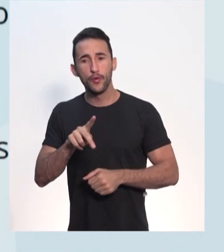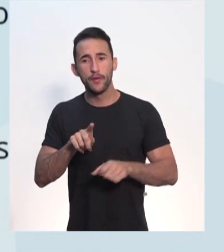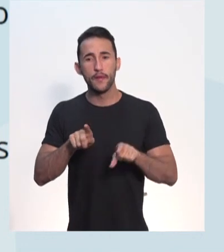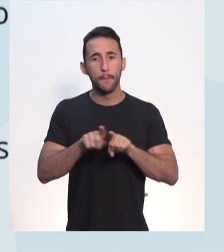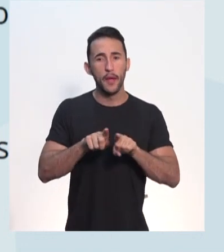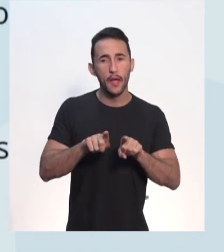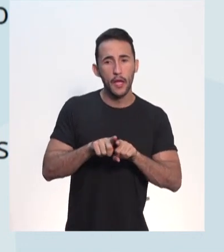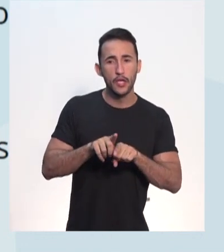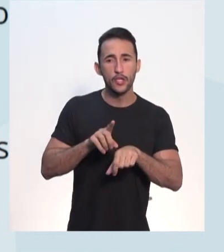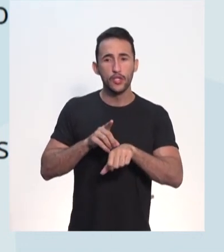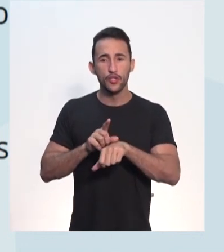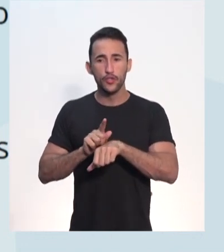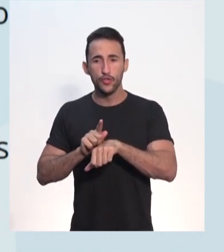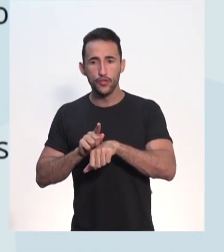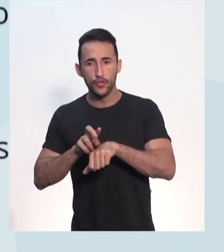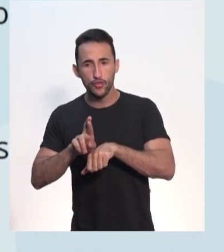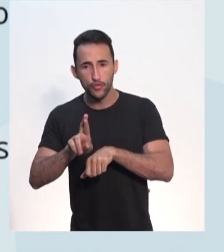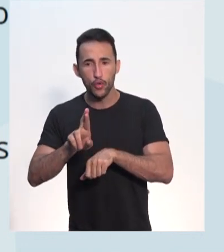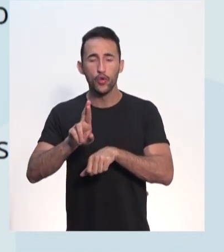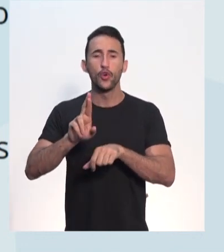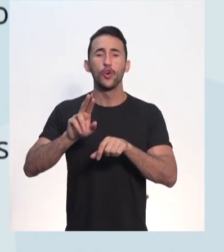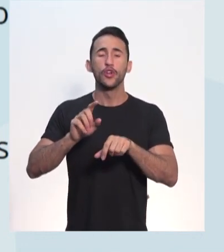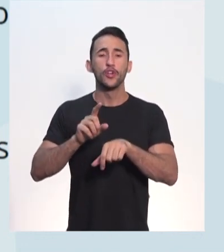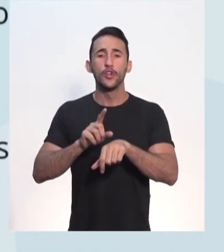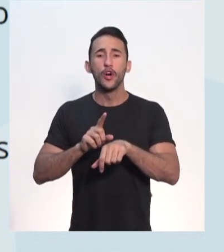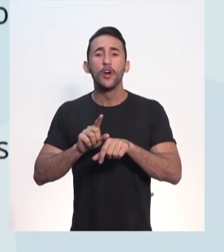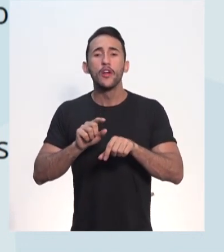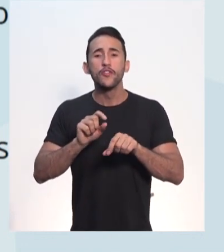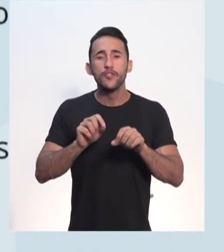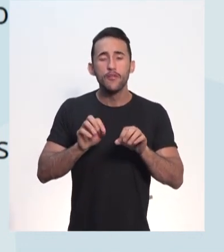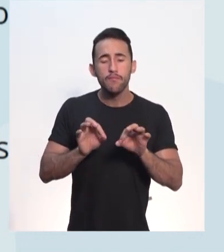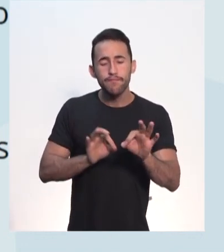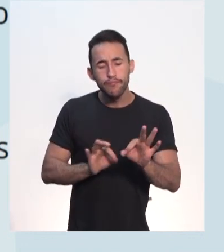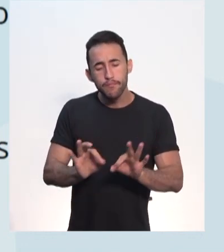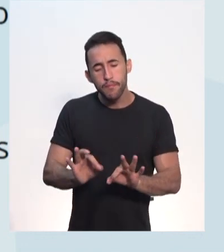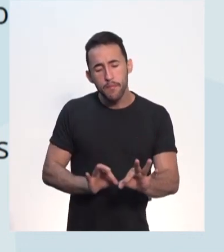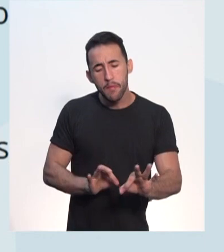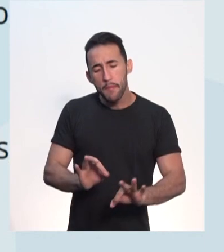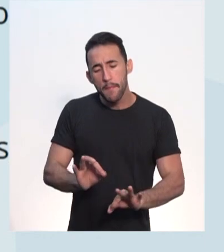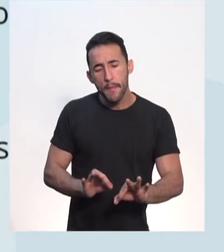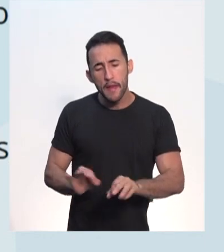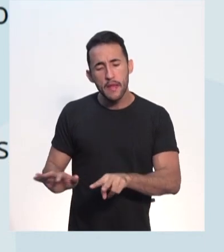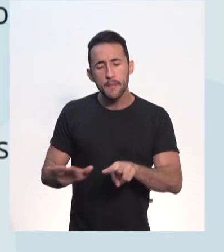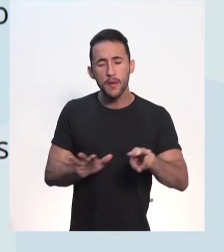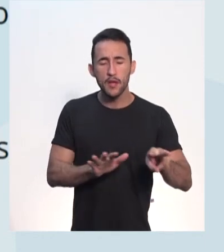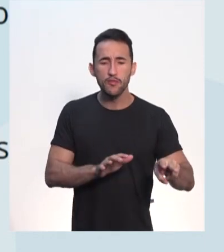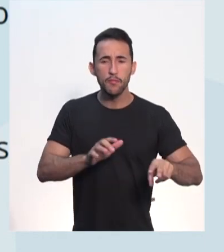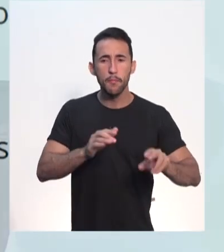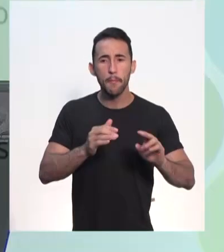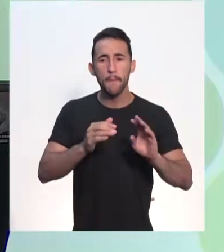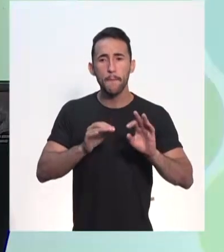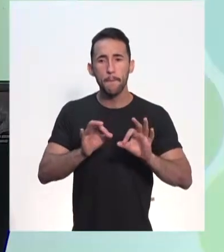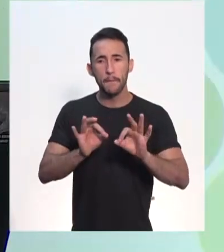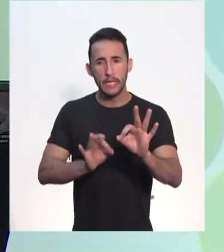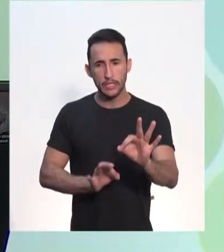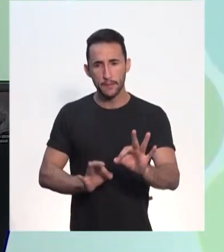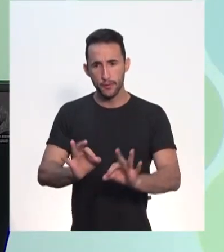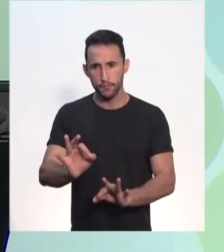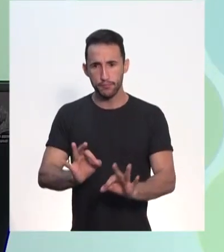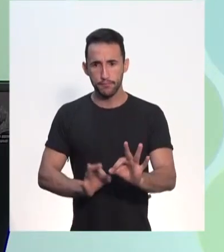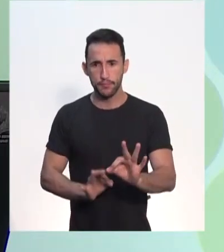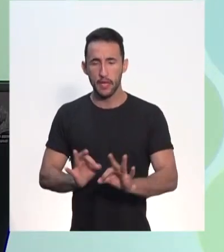inclusive por meio do boletim, mas caso alguém não tenha dado uma olhada, só para a gente ter uma ideia da